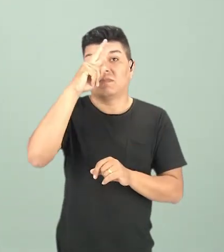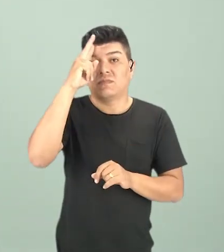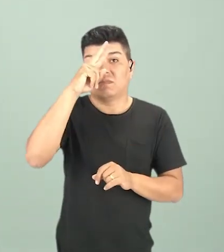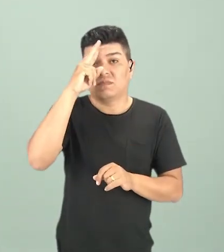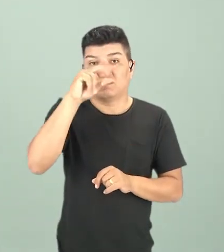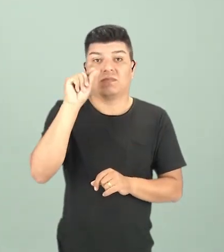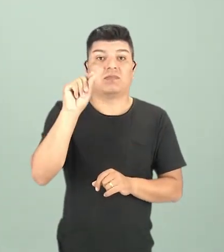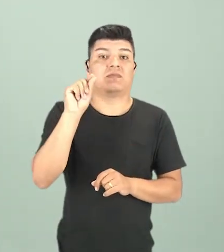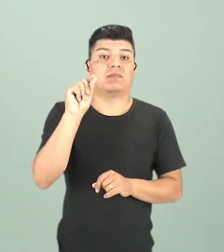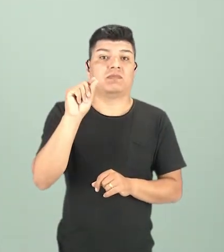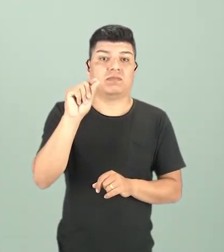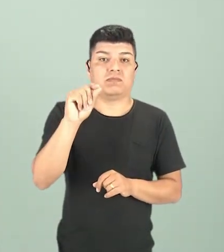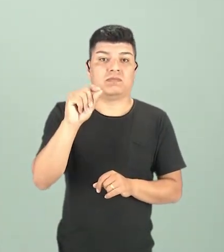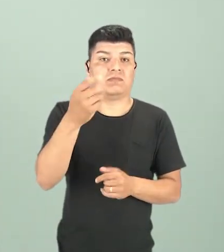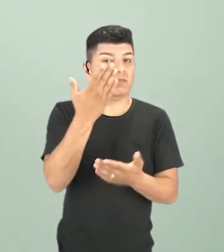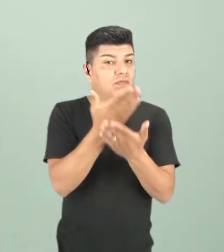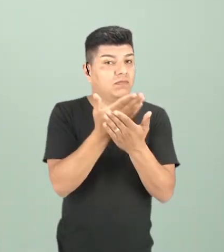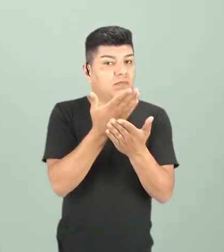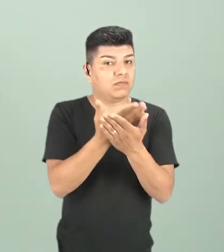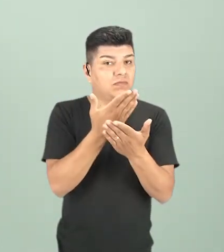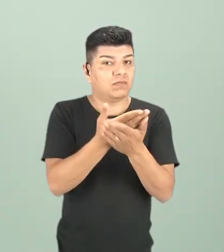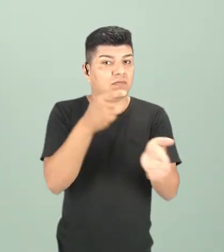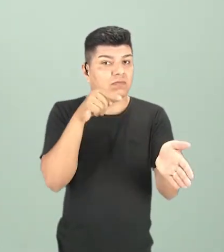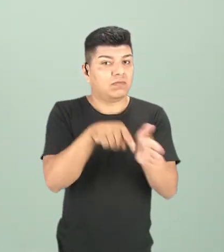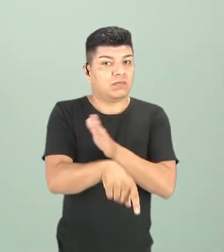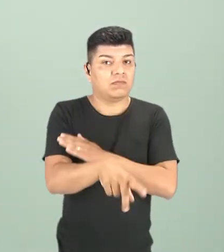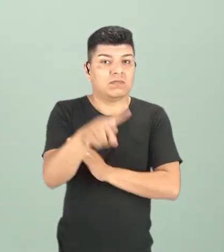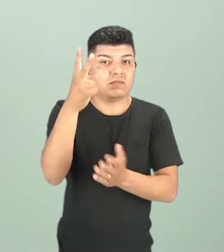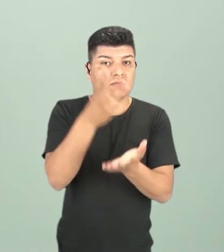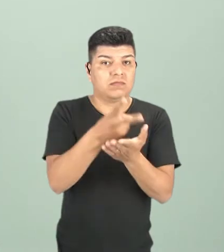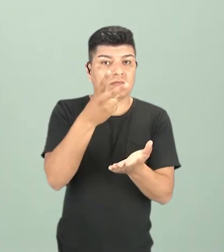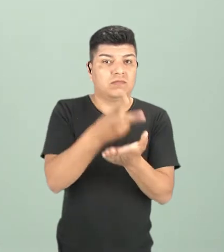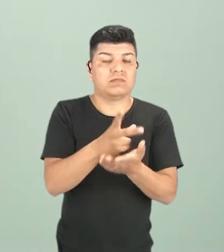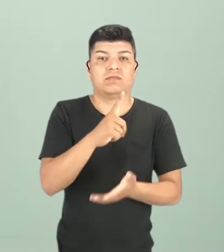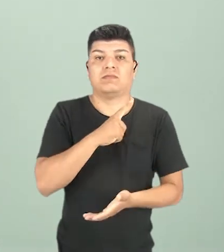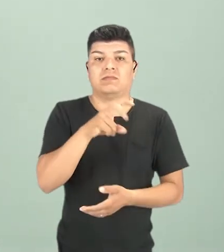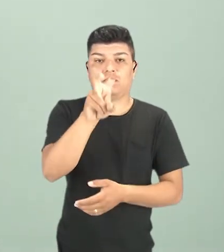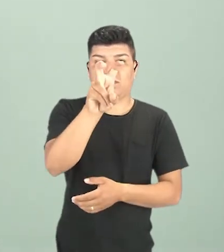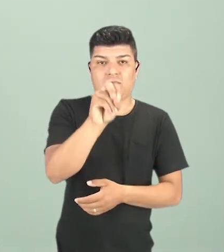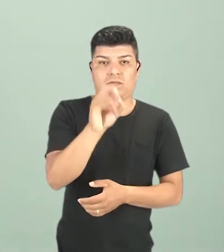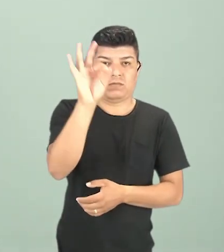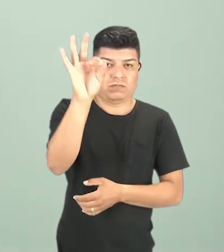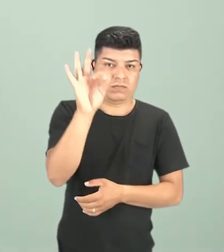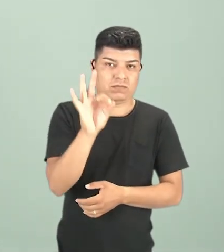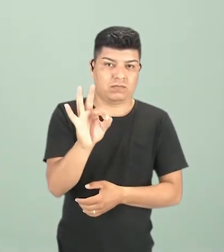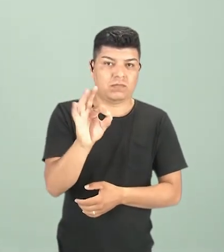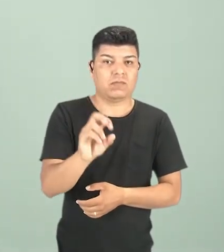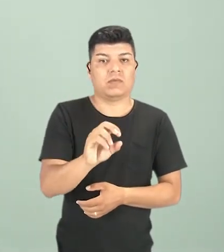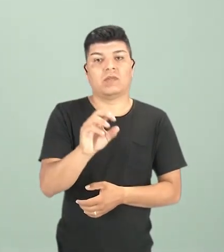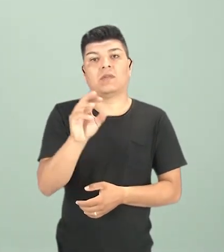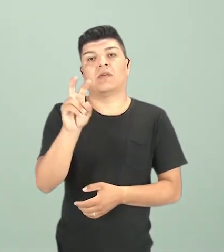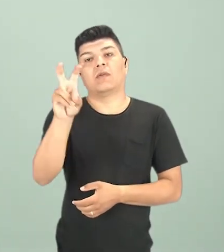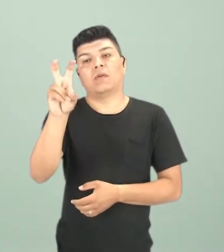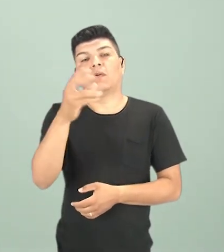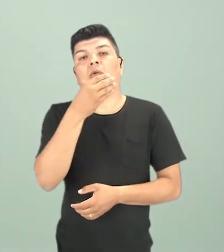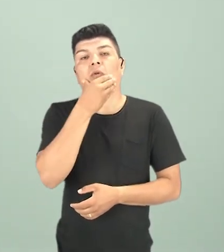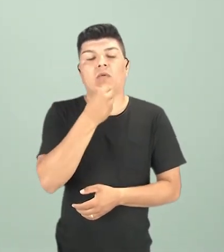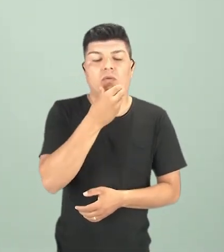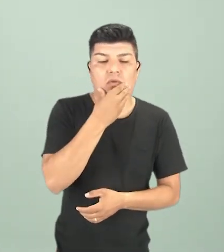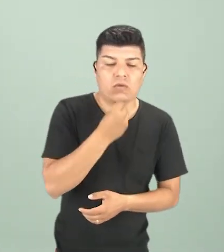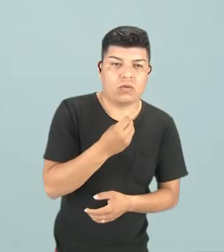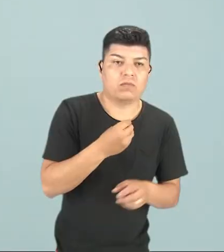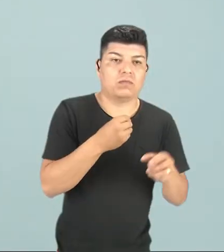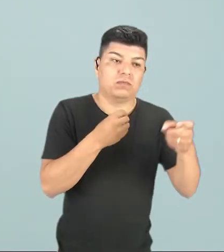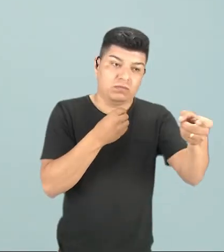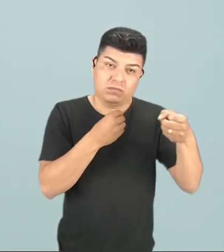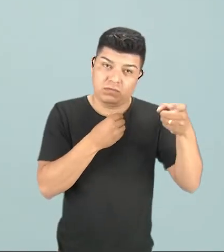que estatisticamente, quando a gente for trabalhar as questões, sempre você vai ter aí 50% de chance de ser homem ou mulher, 50% de chance de